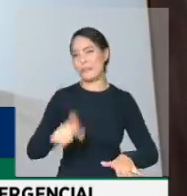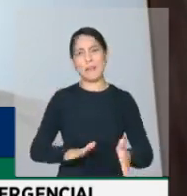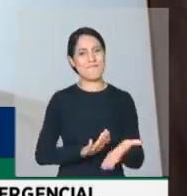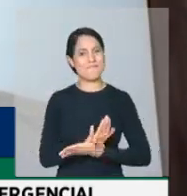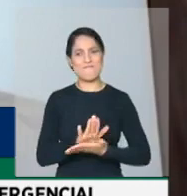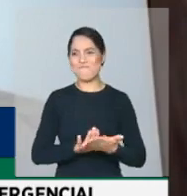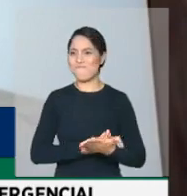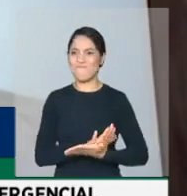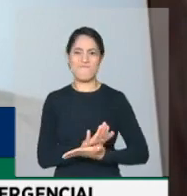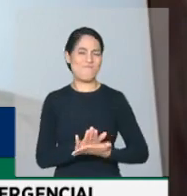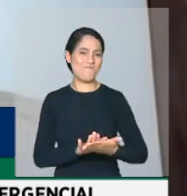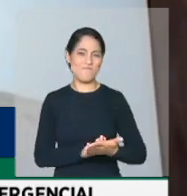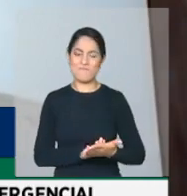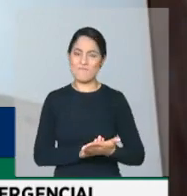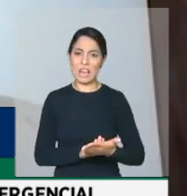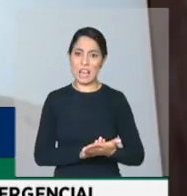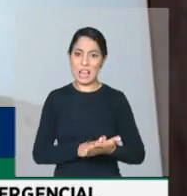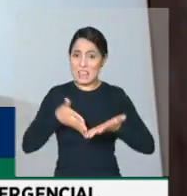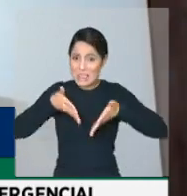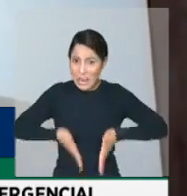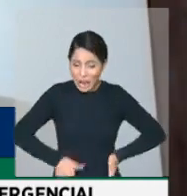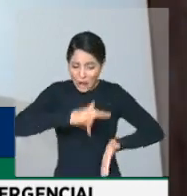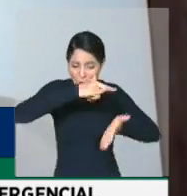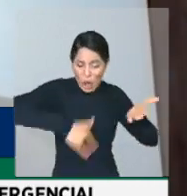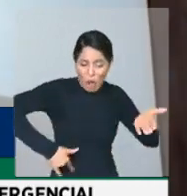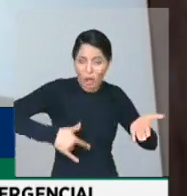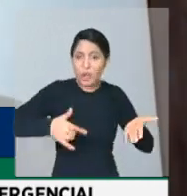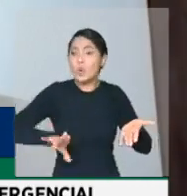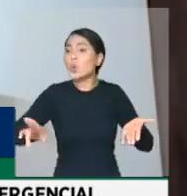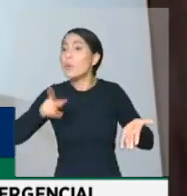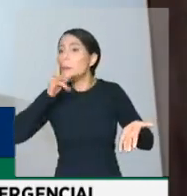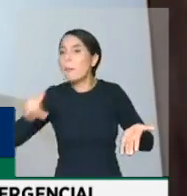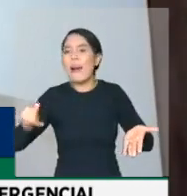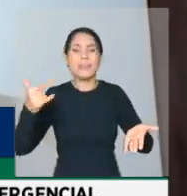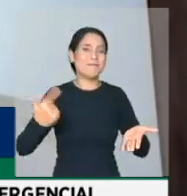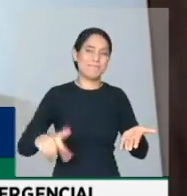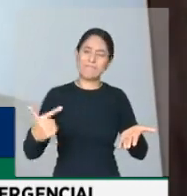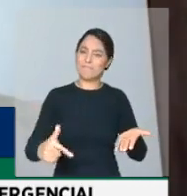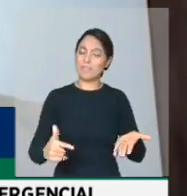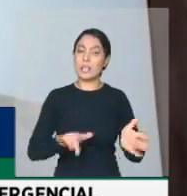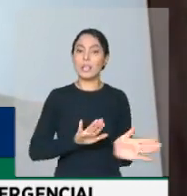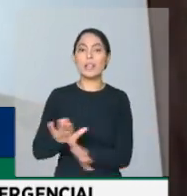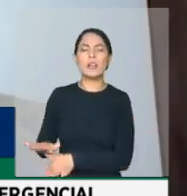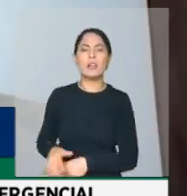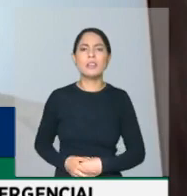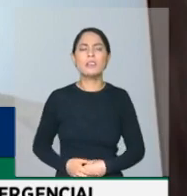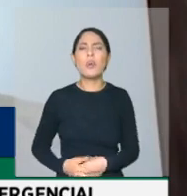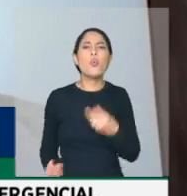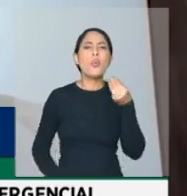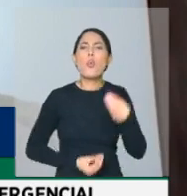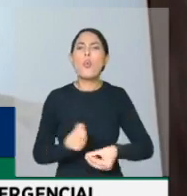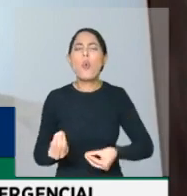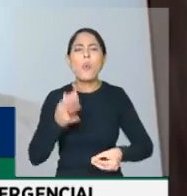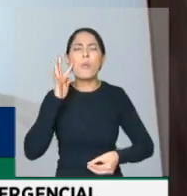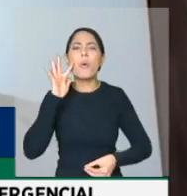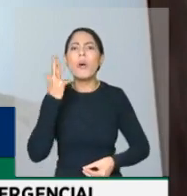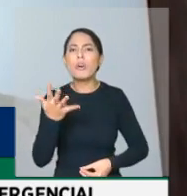de nascimento. Como já dissemos anteriormente, não tem como ser operacionalizada em tempo hábil uma